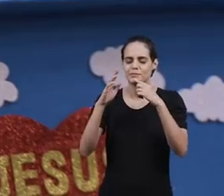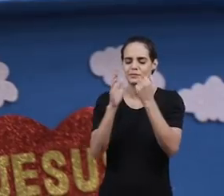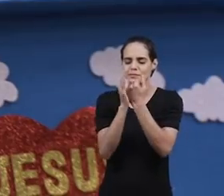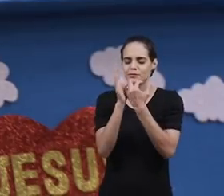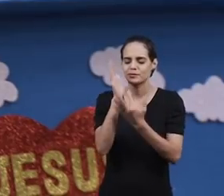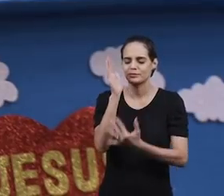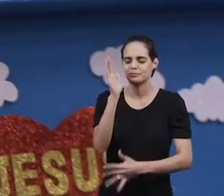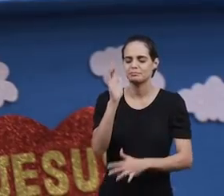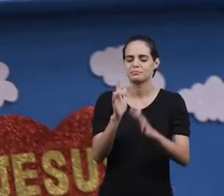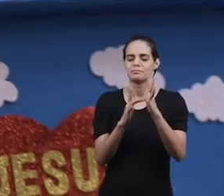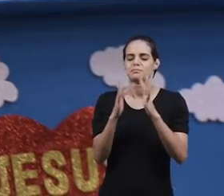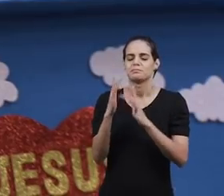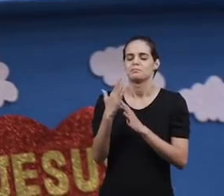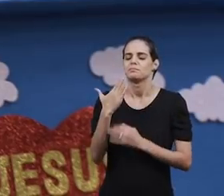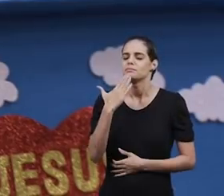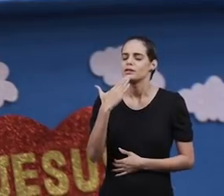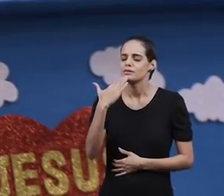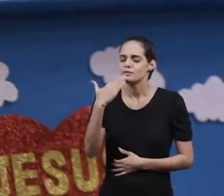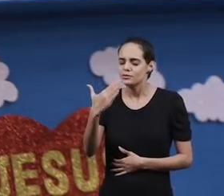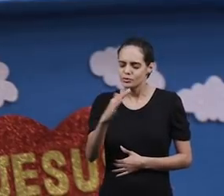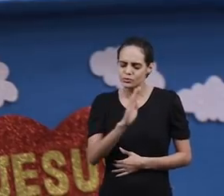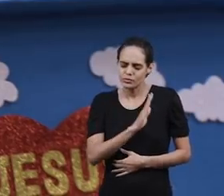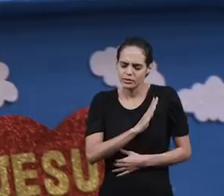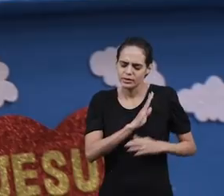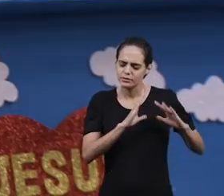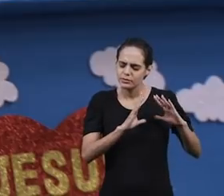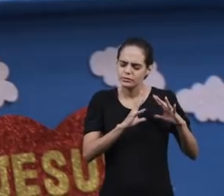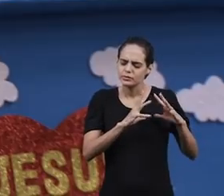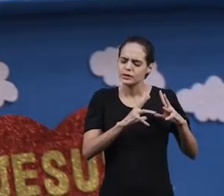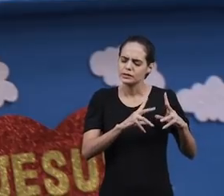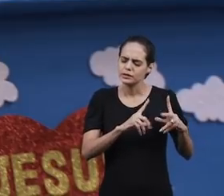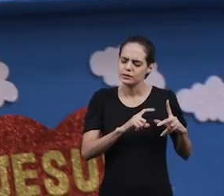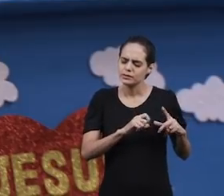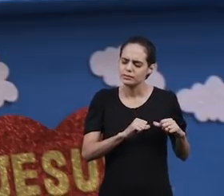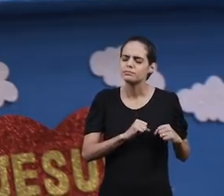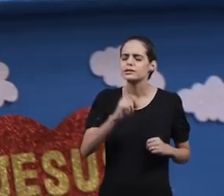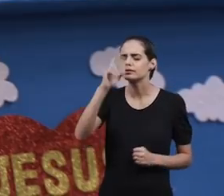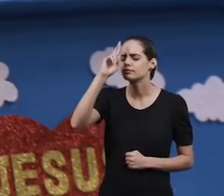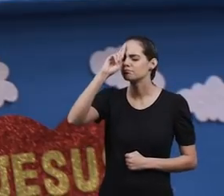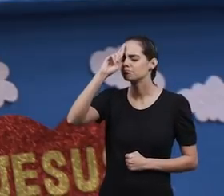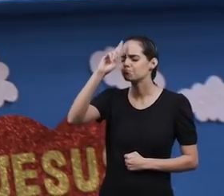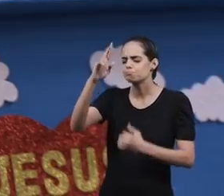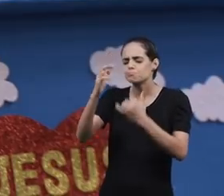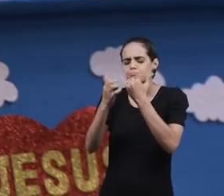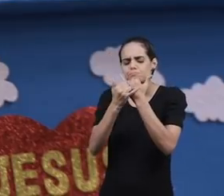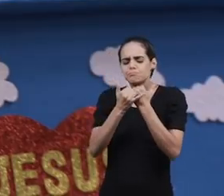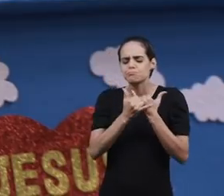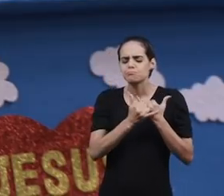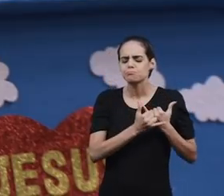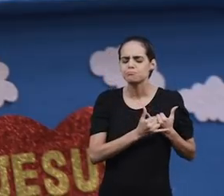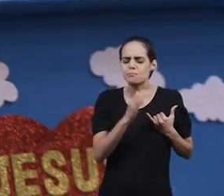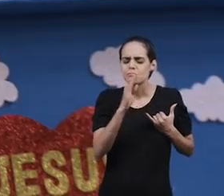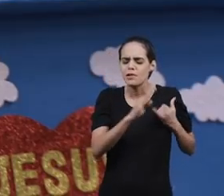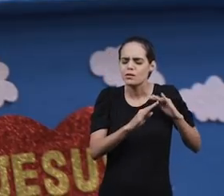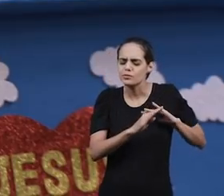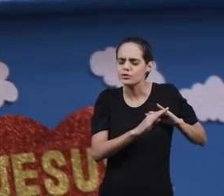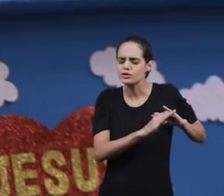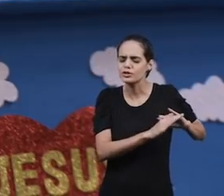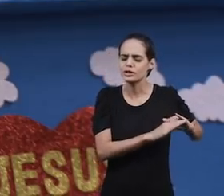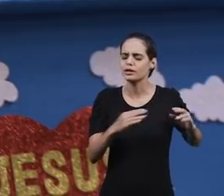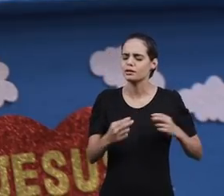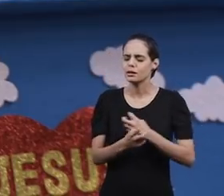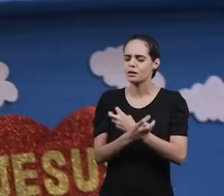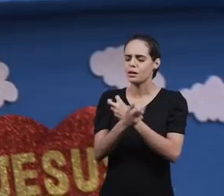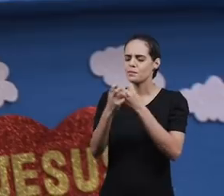Ti, pelo poder que há no sangue do Senhor Jesus, pedindo: limpa o nosso coração. Senhor, nos purifica de todo